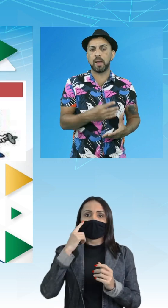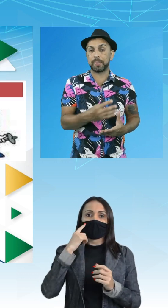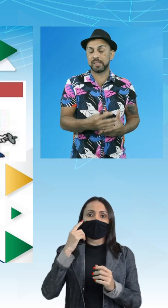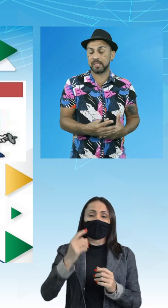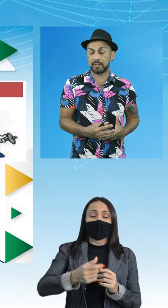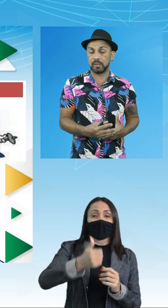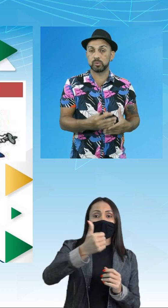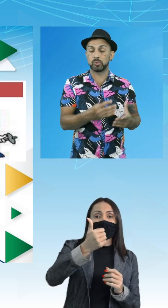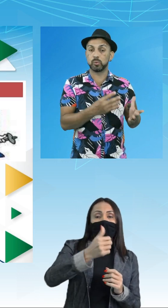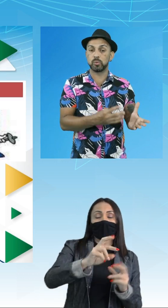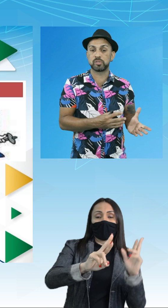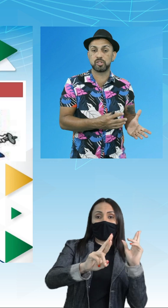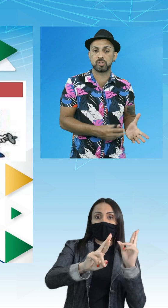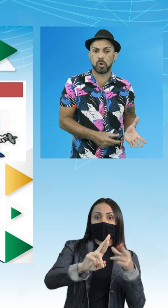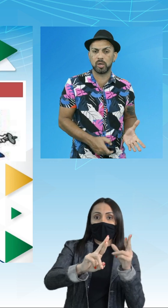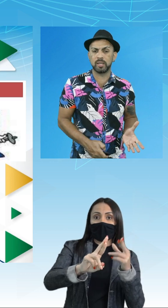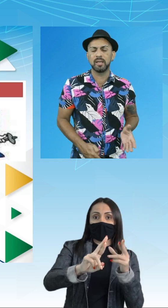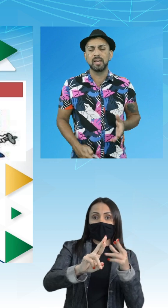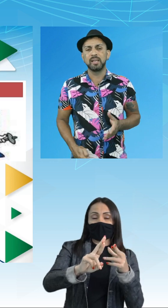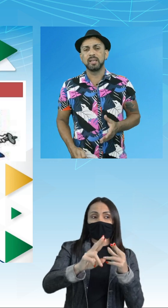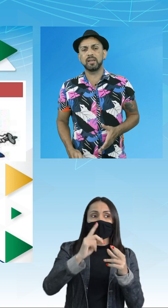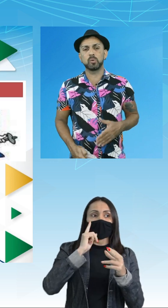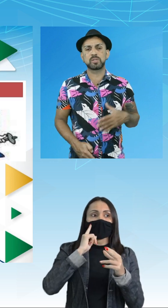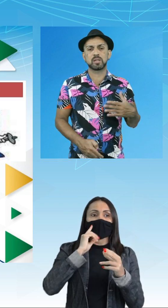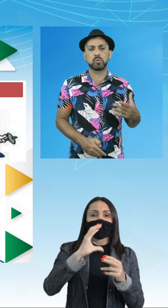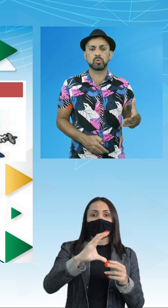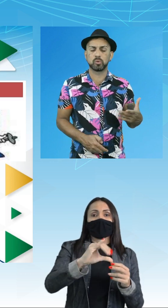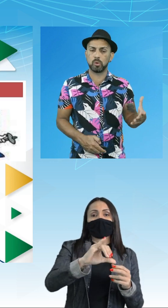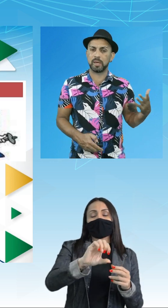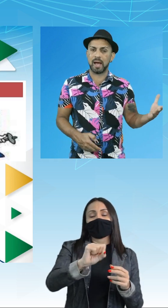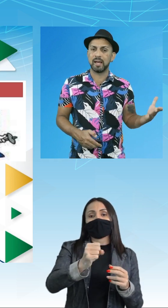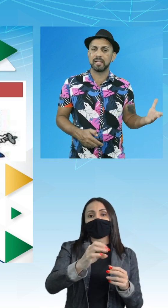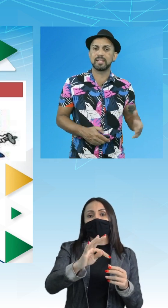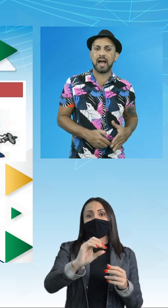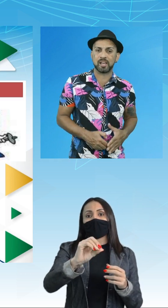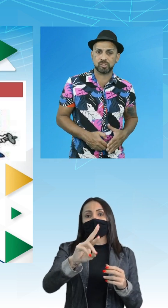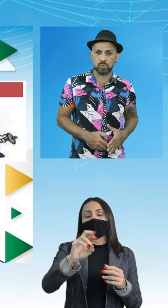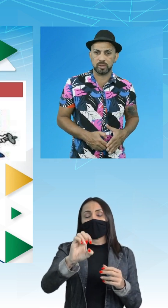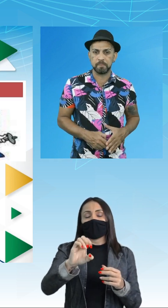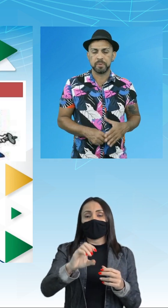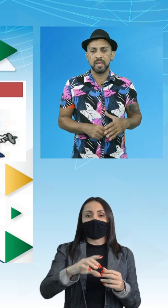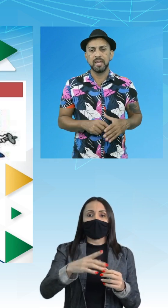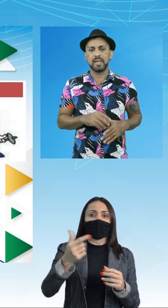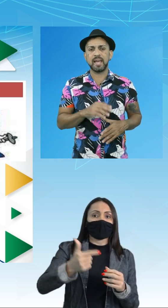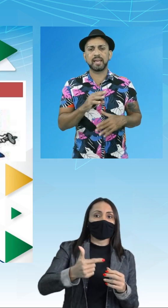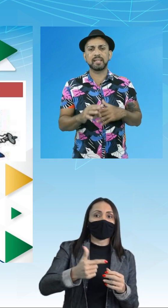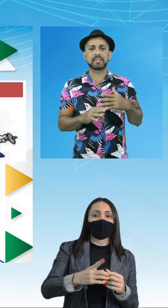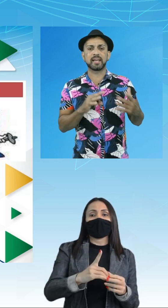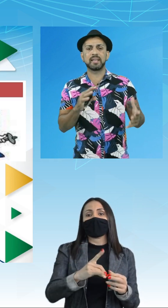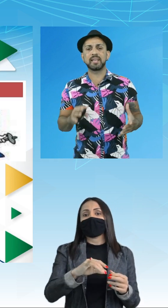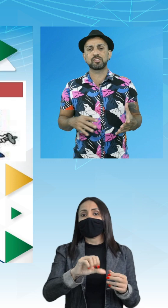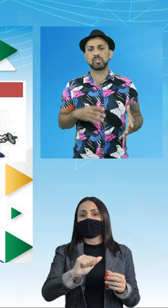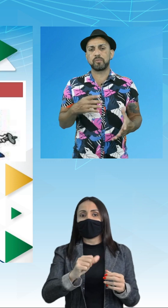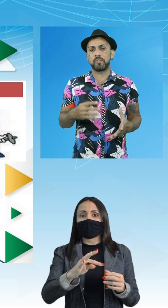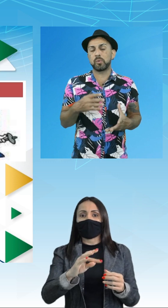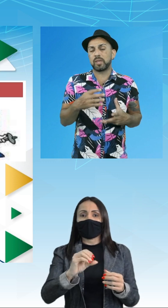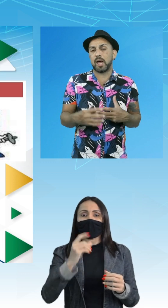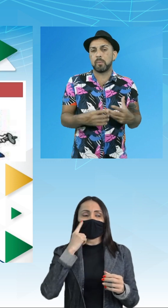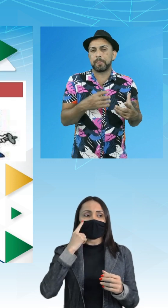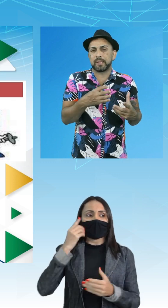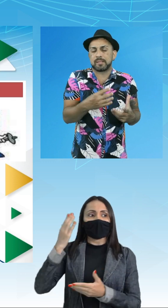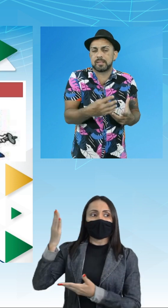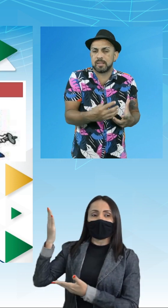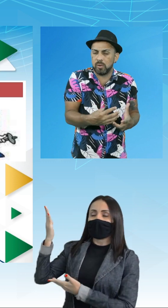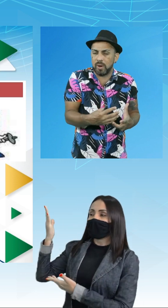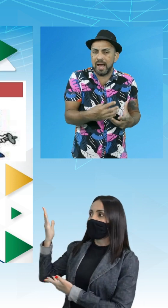número representando o sistole e o segundo nome a diástole. E aí na telinha a gente vê o que é